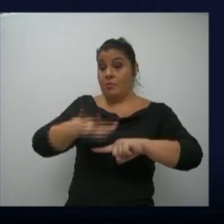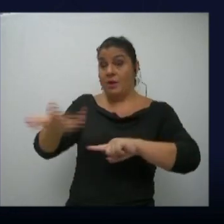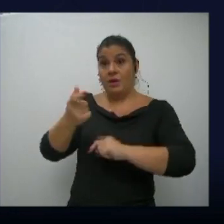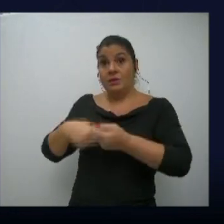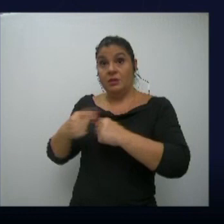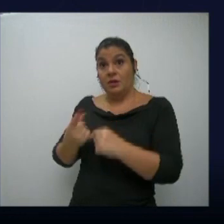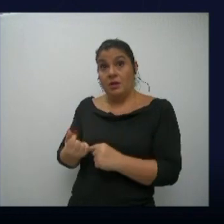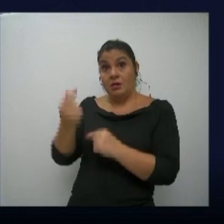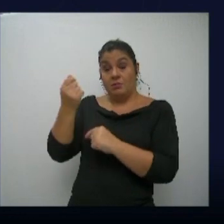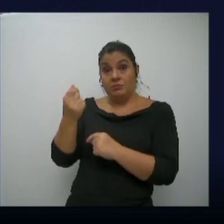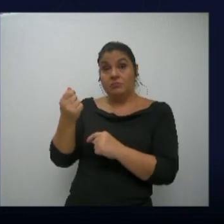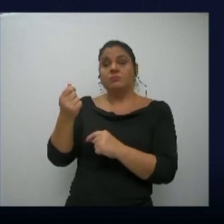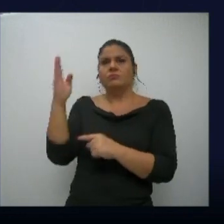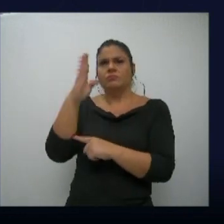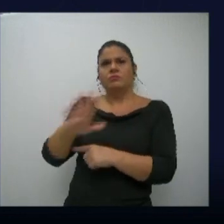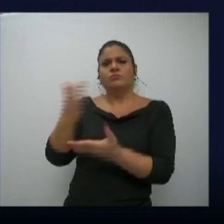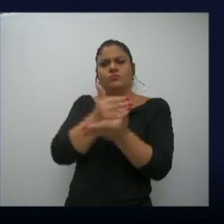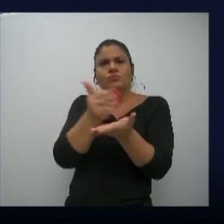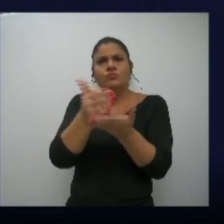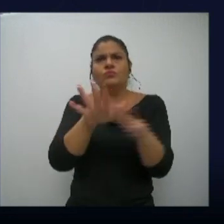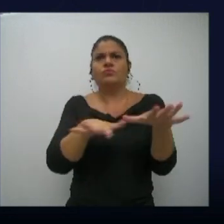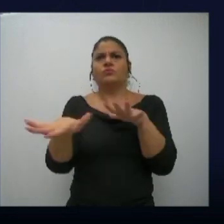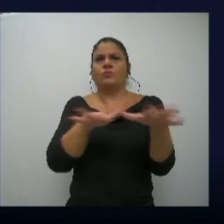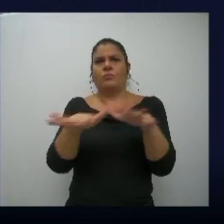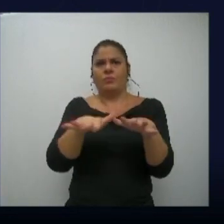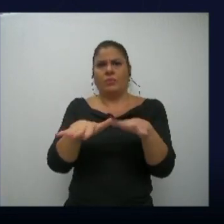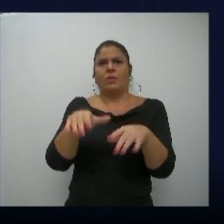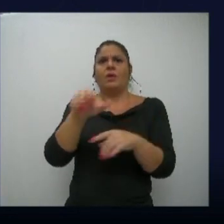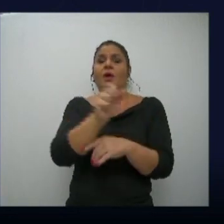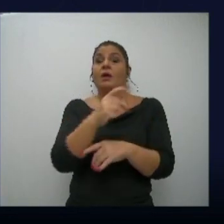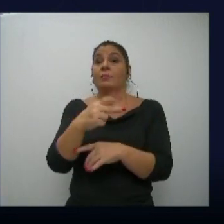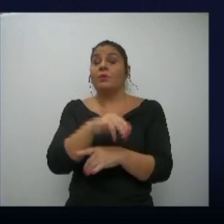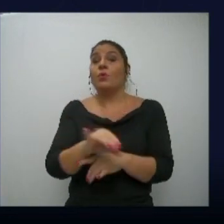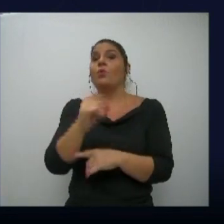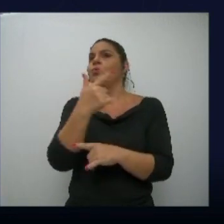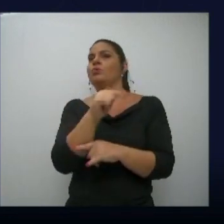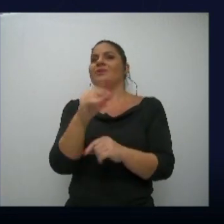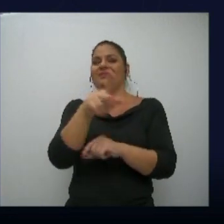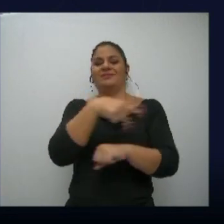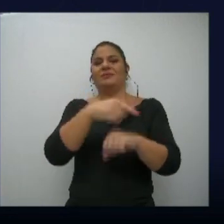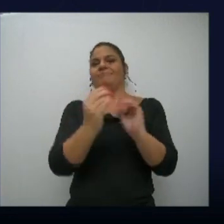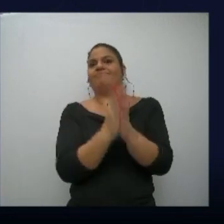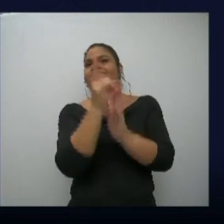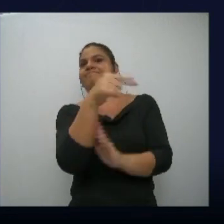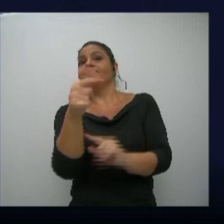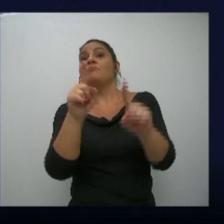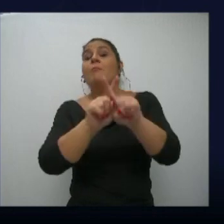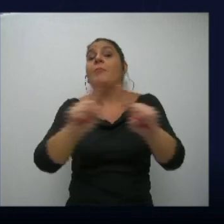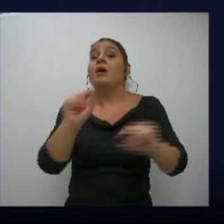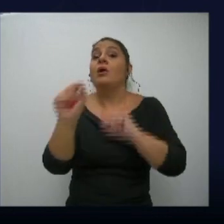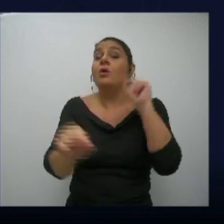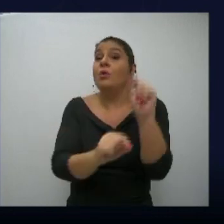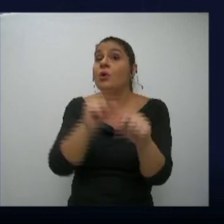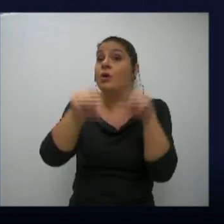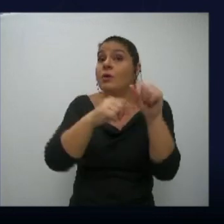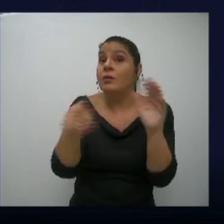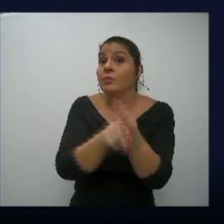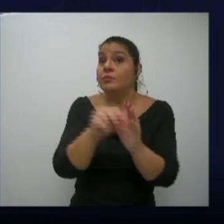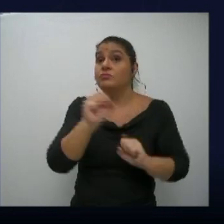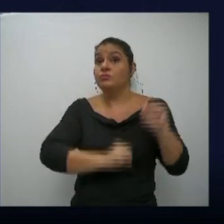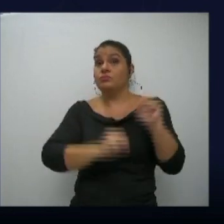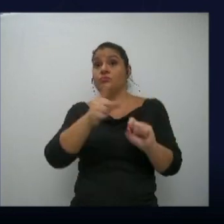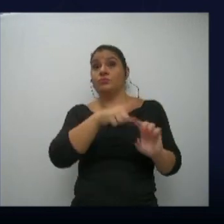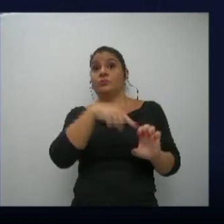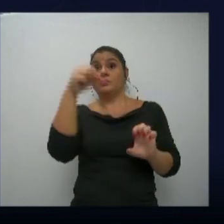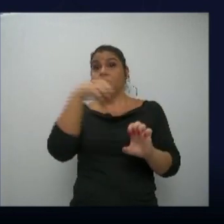brasileiro com todas início do movimento de aqui ou é no país não tem pacto ali mas é uma opção do emprego empresário